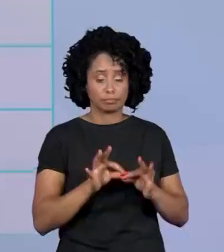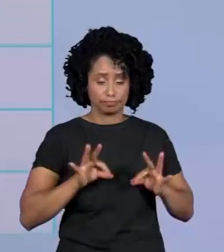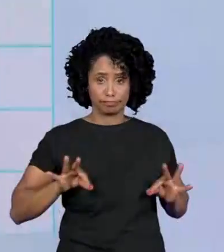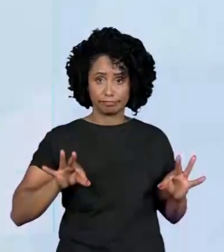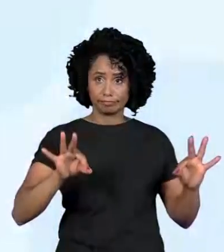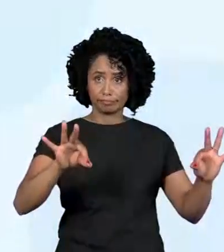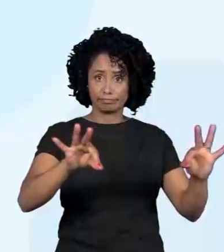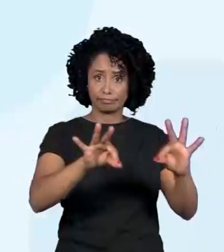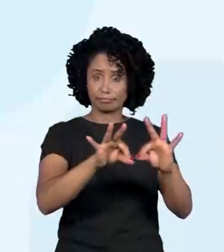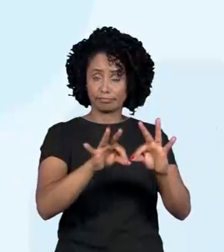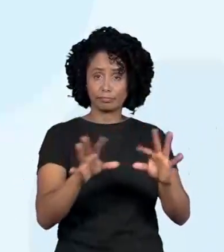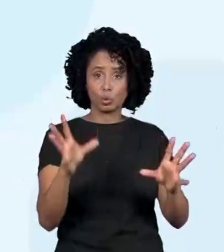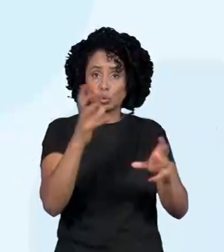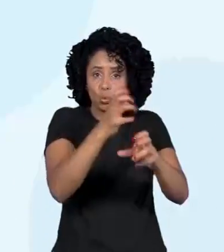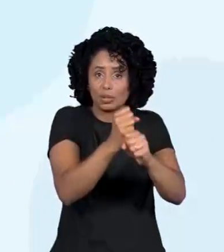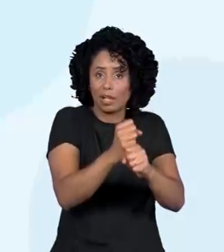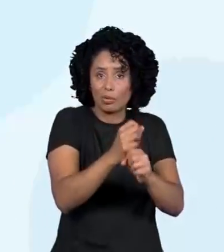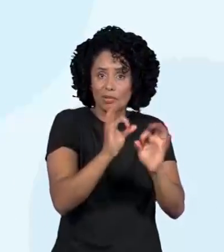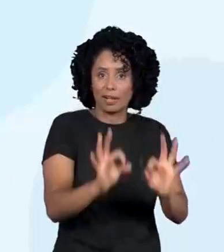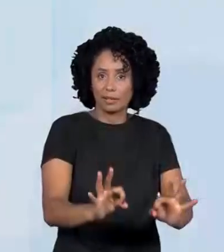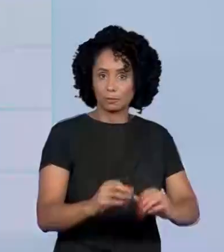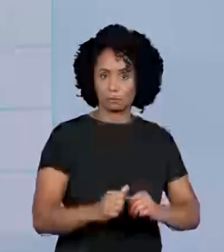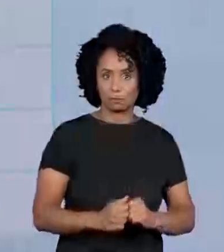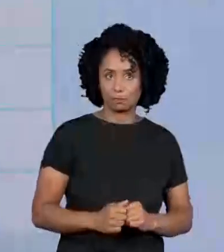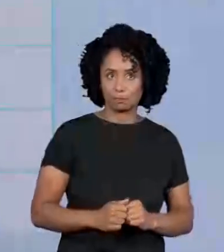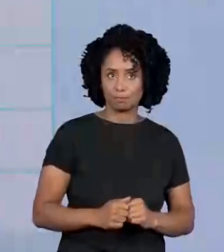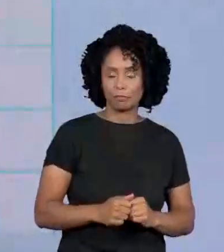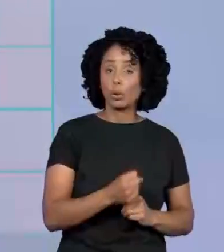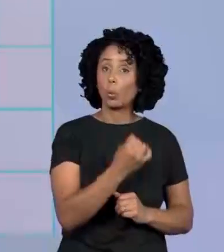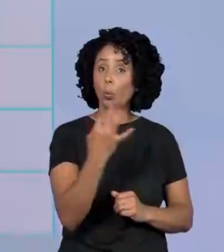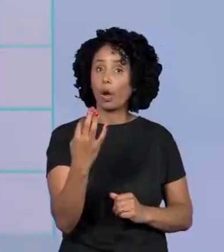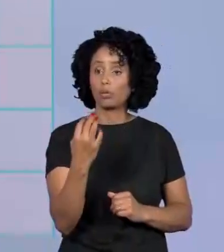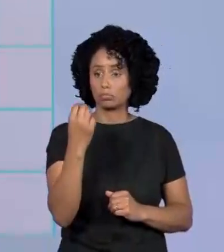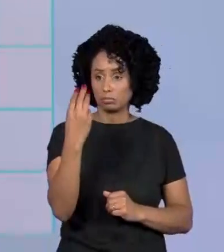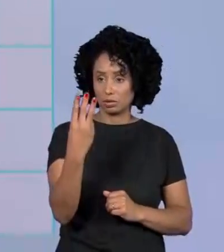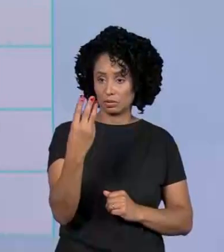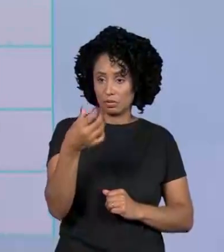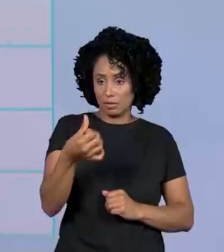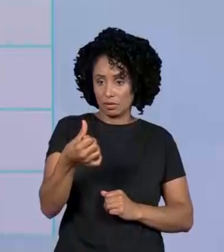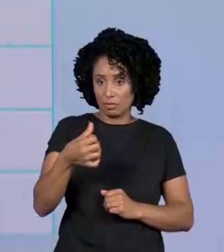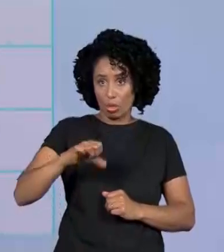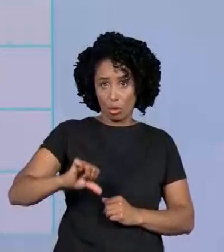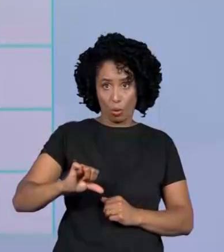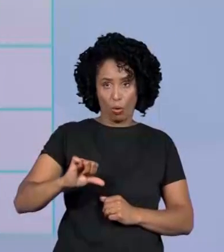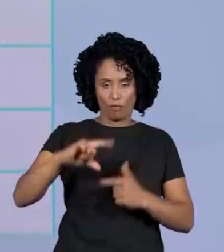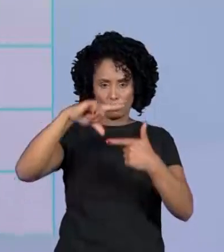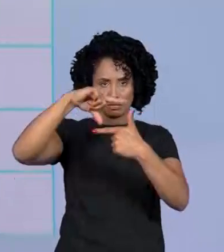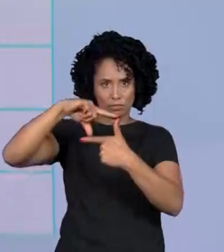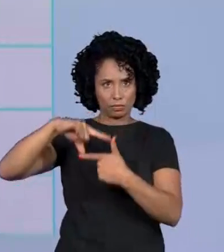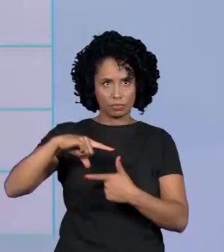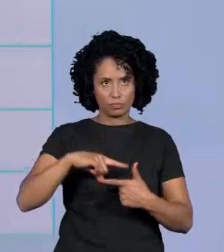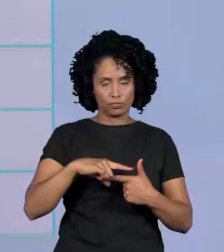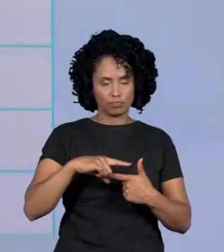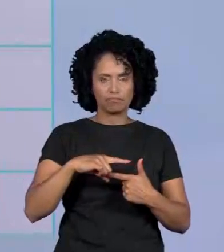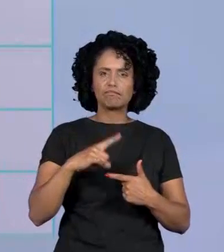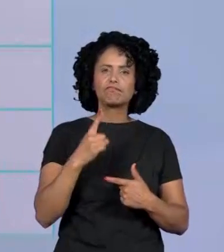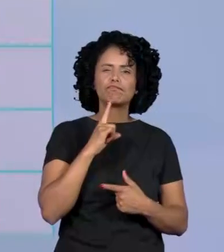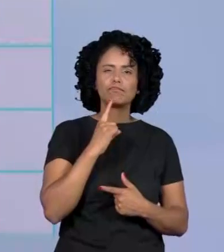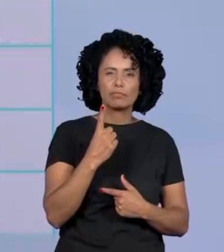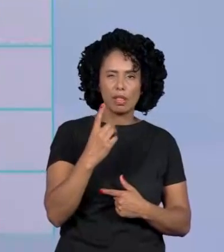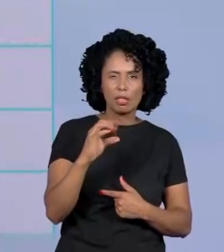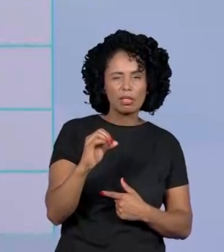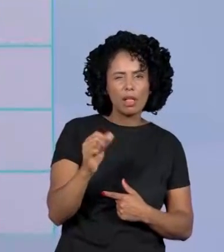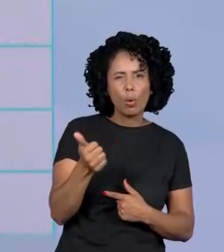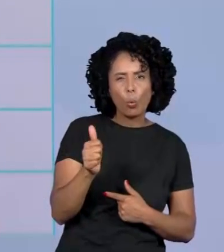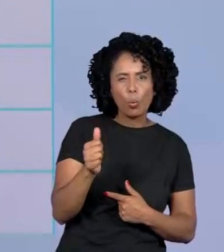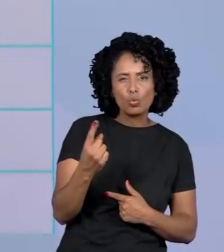isso? Aqui eu tenho 3, 6, 9 quadradinhos, 10, 11,